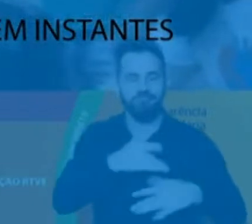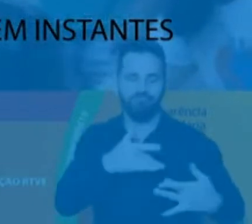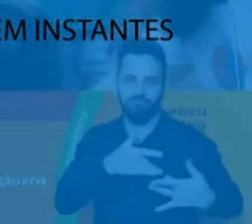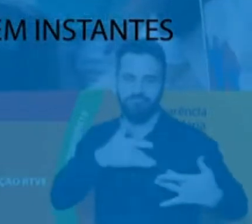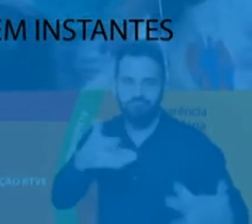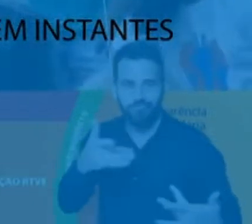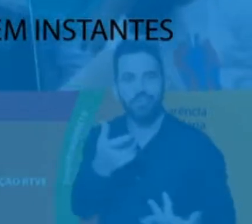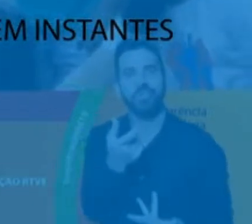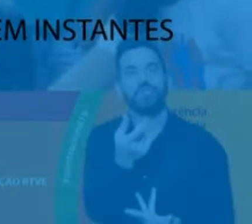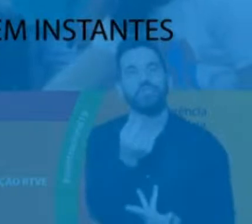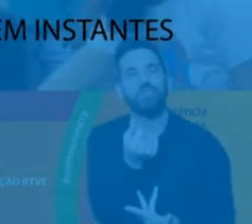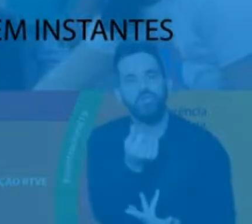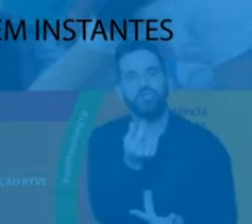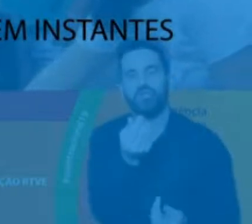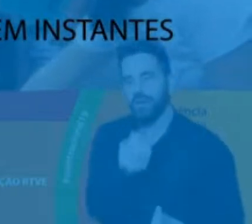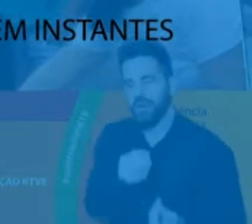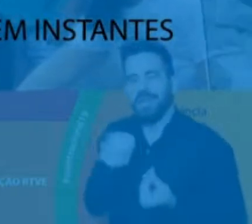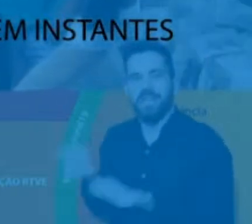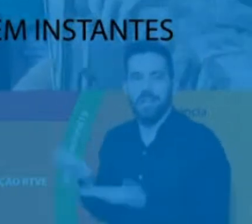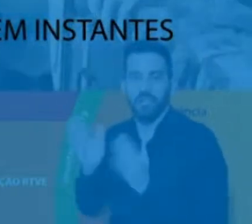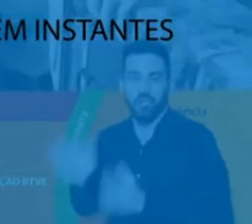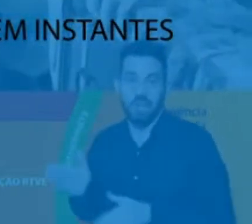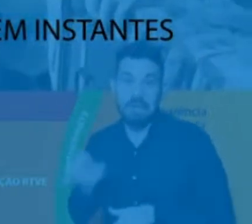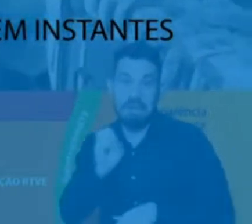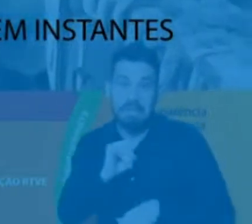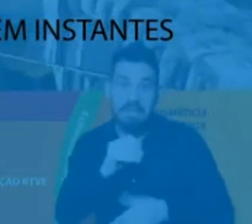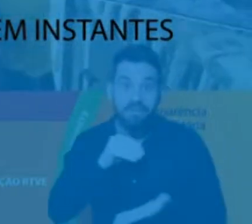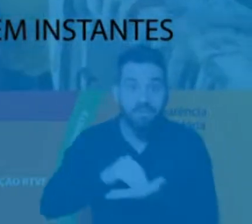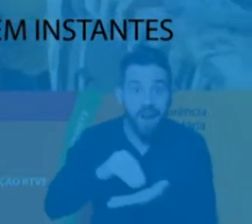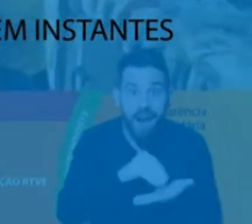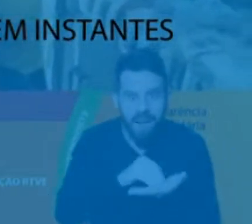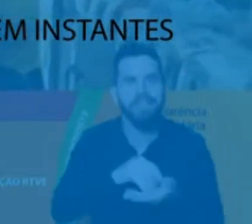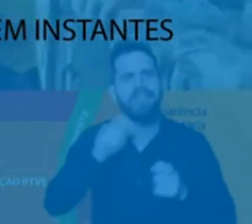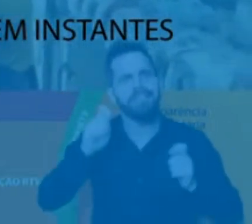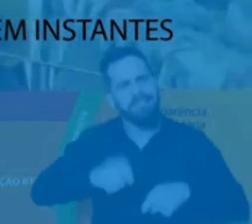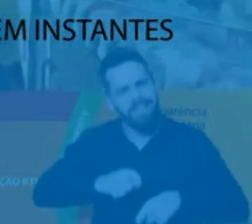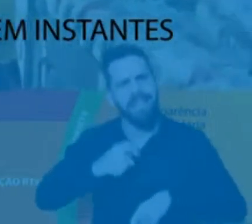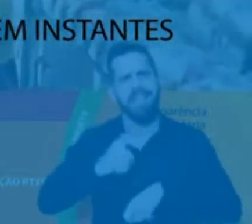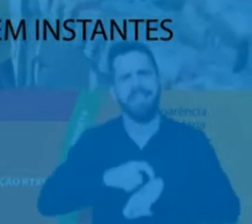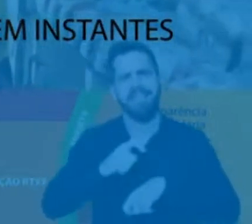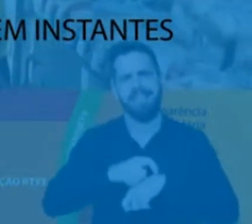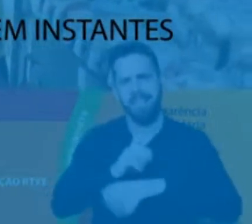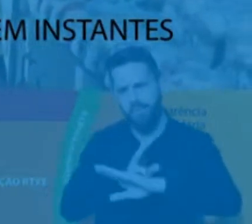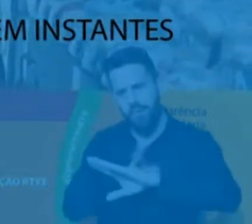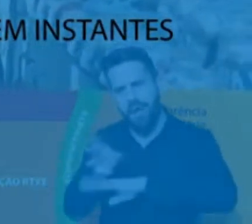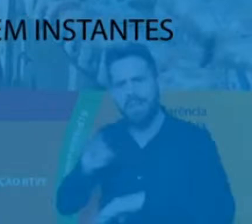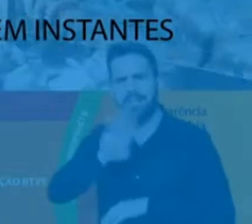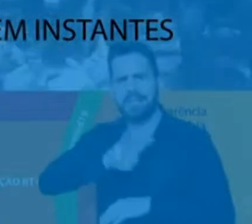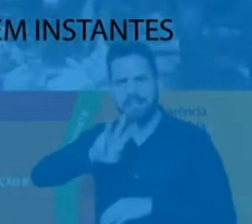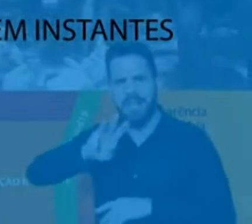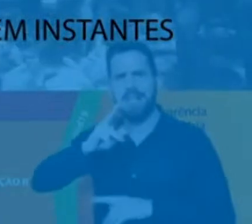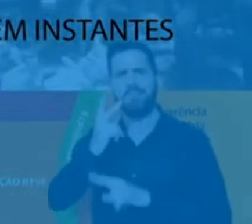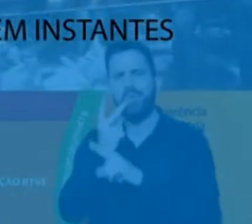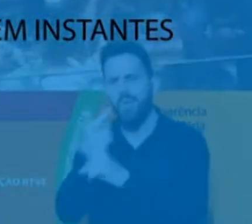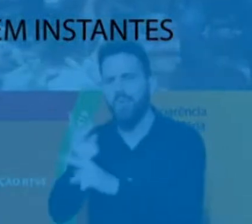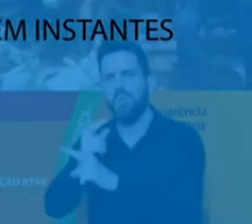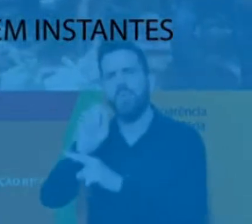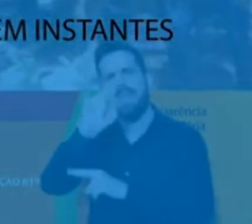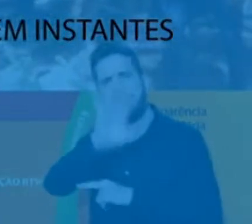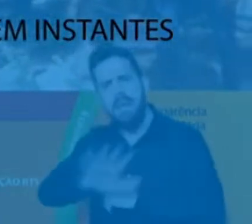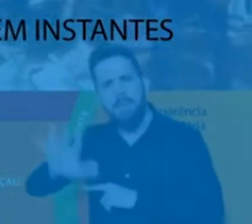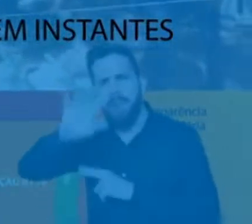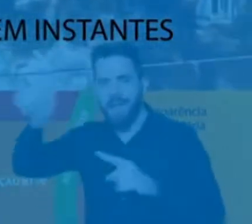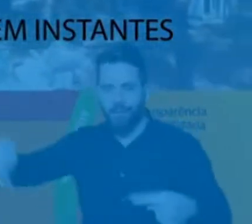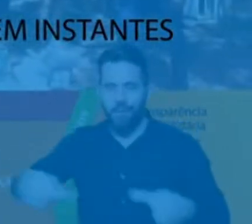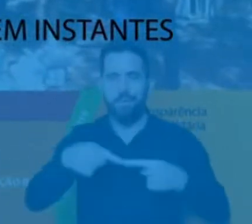foi possível graças a todos que doaram qualquer quantia. Se você ainda não doou, dá tempo. Entre no